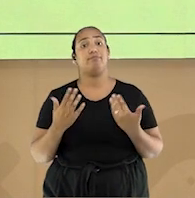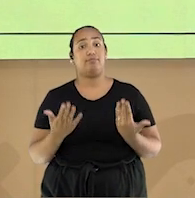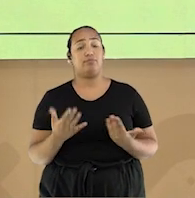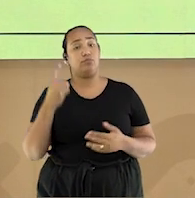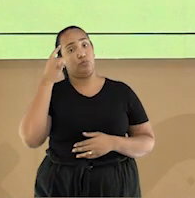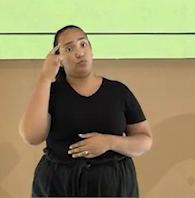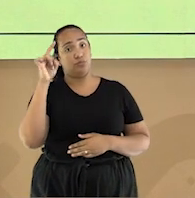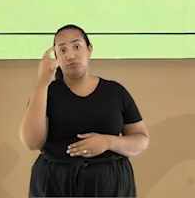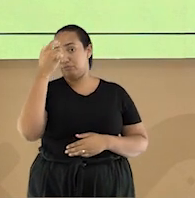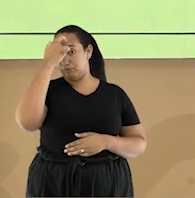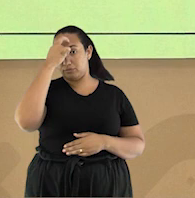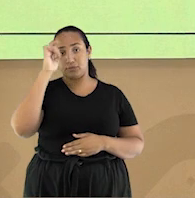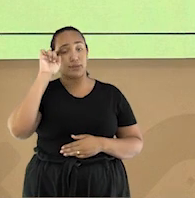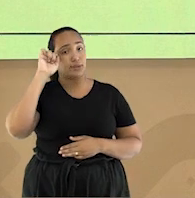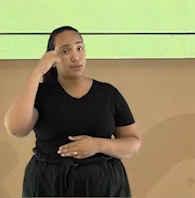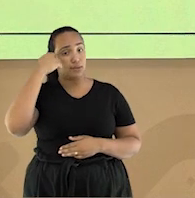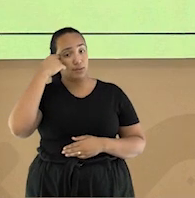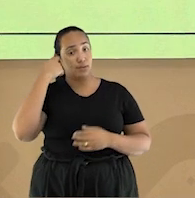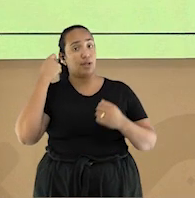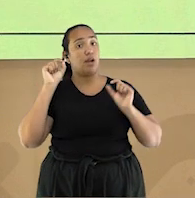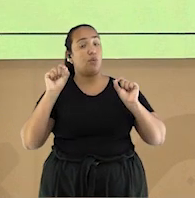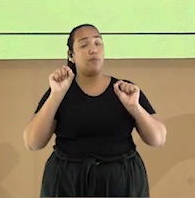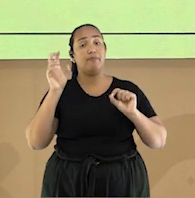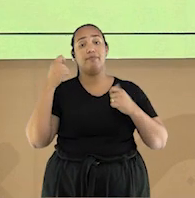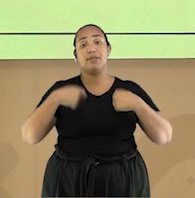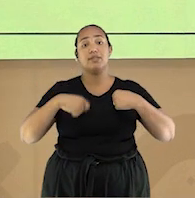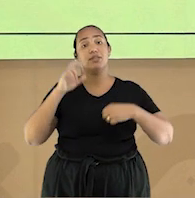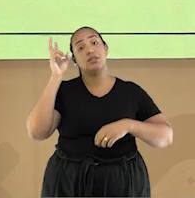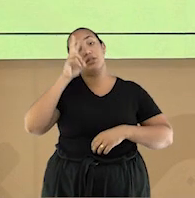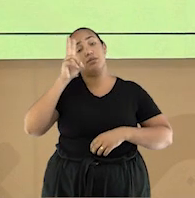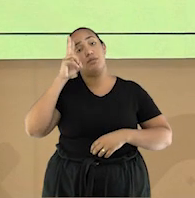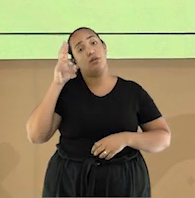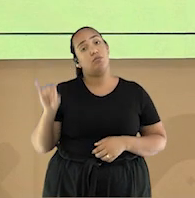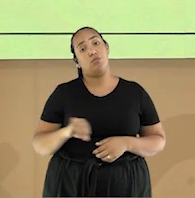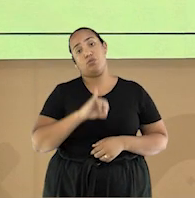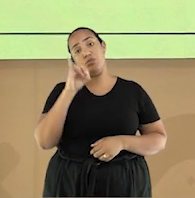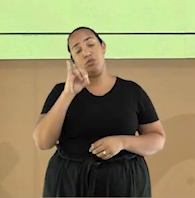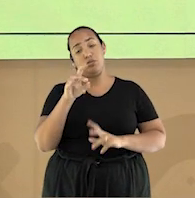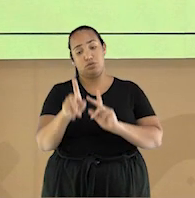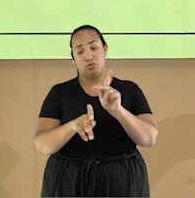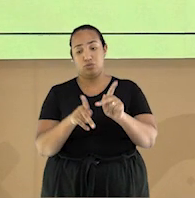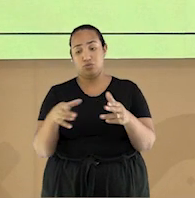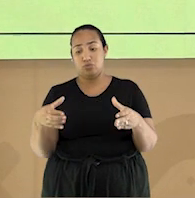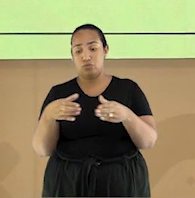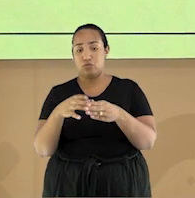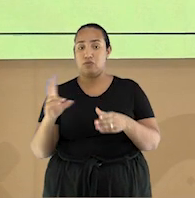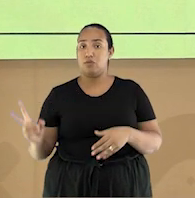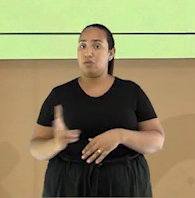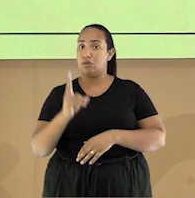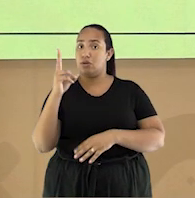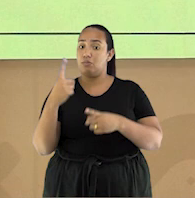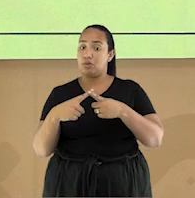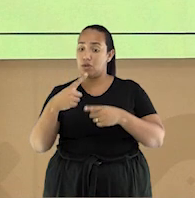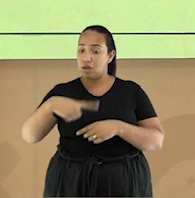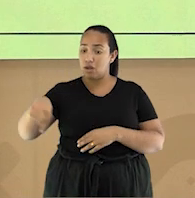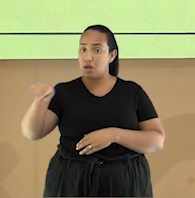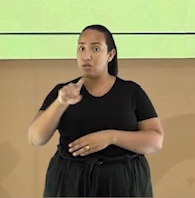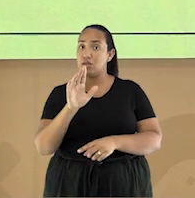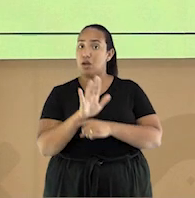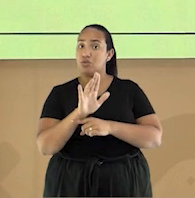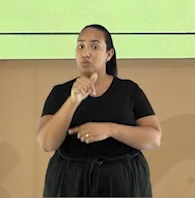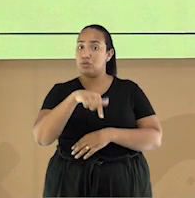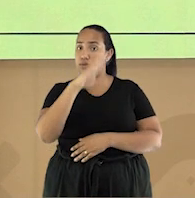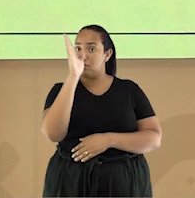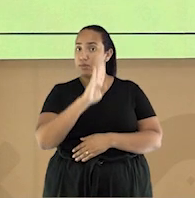da consciência negra é uma forma de lembrar a importância de valorizar um povo que contribuiu para o desenvolvimento